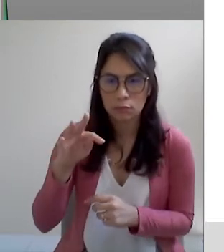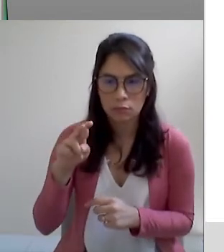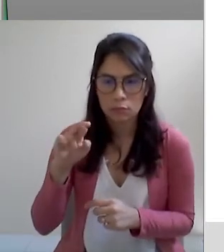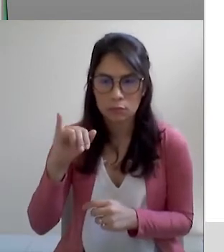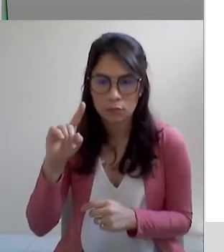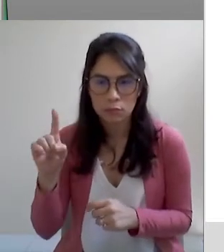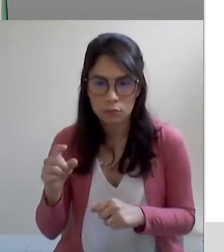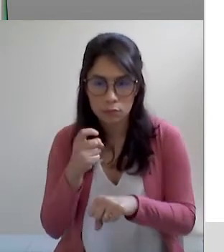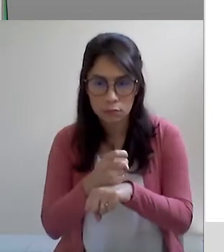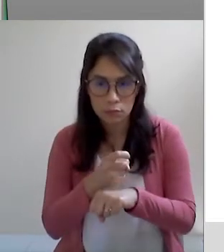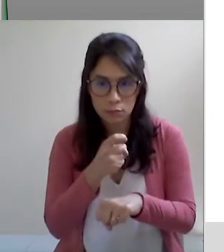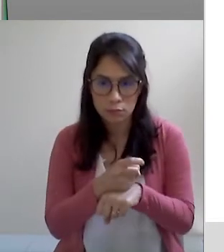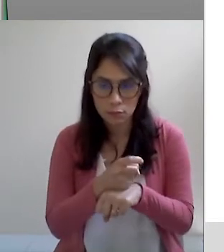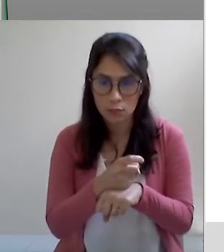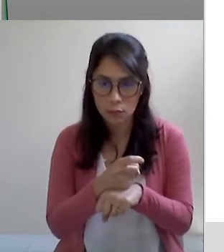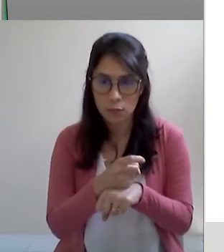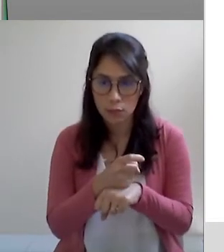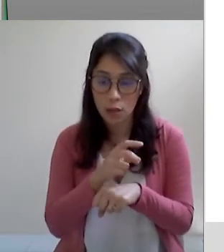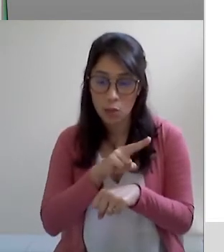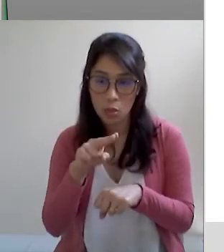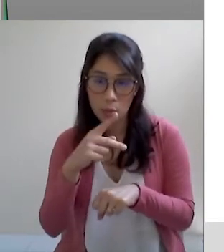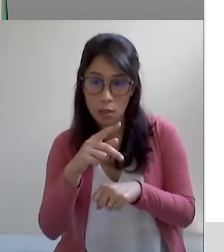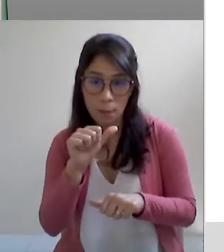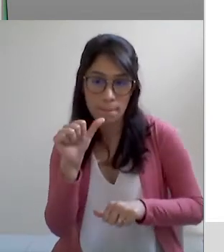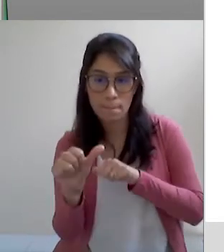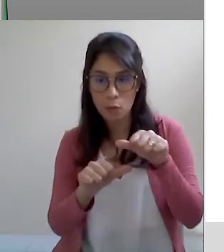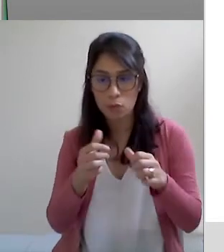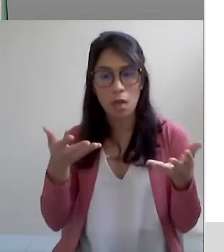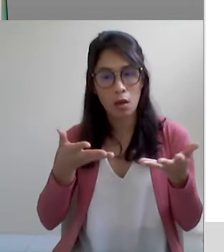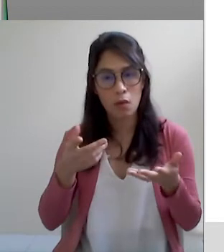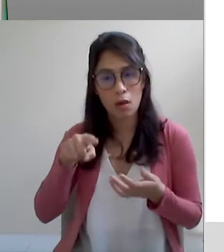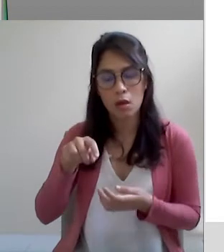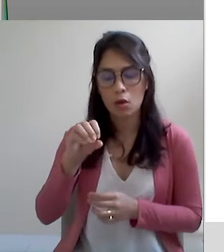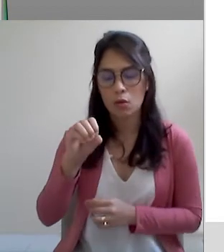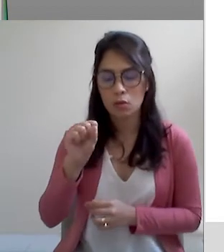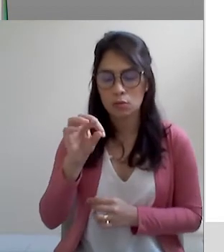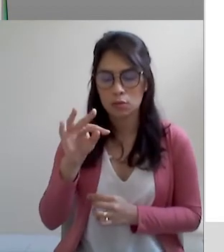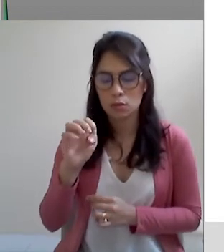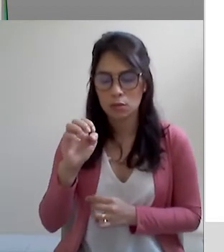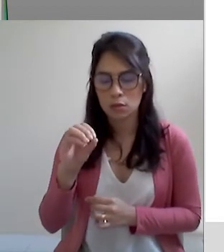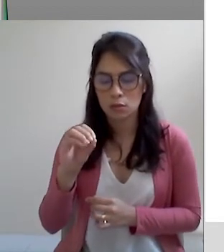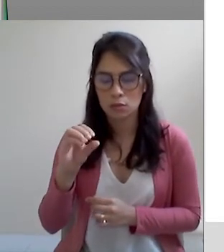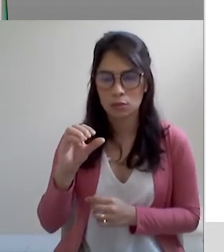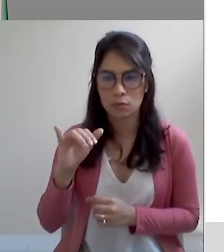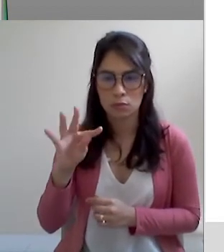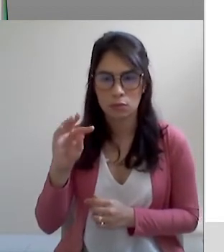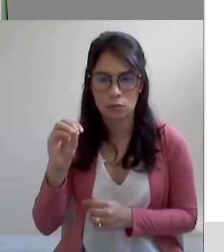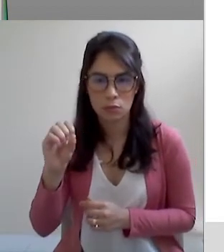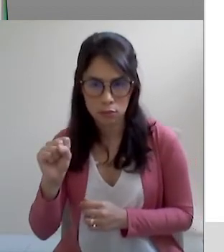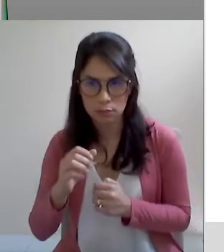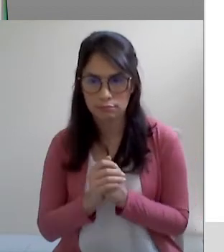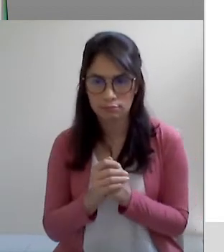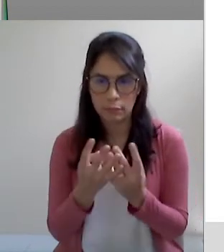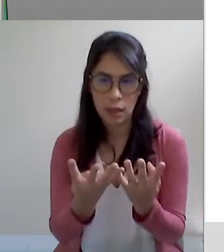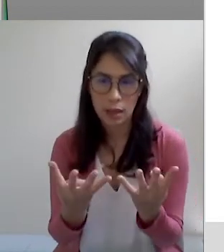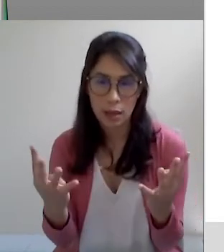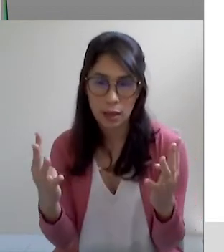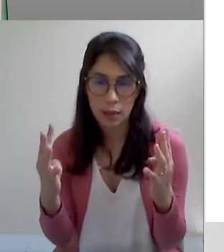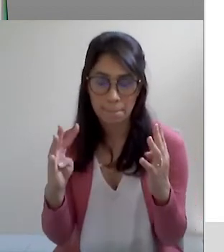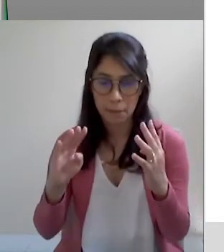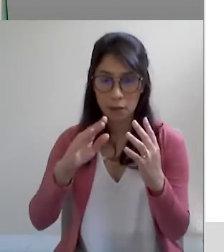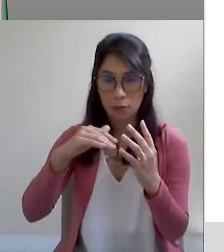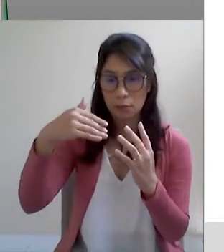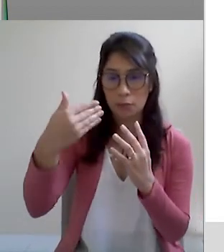passa a ser denominado de osteócito. A camada de osteoblasto mais externo continua